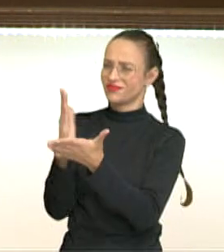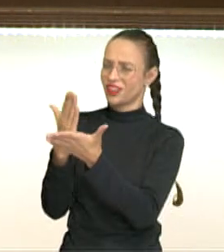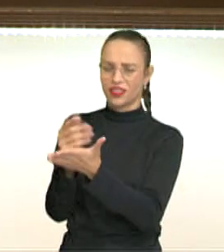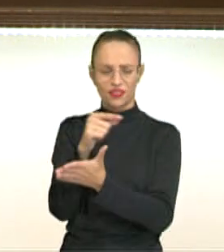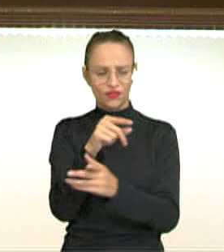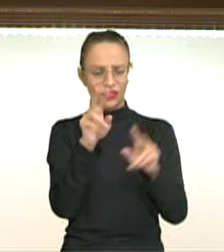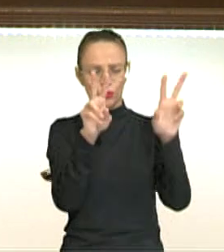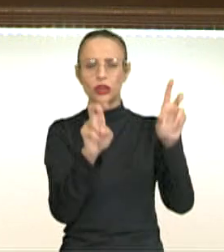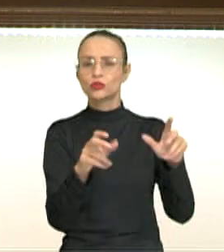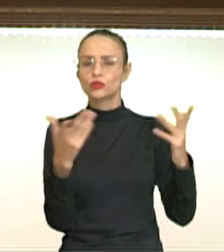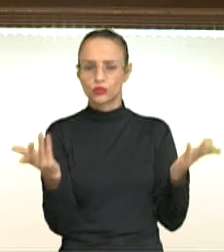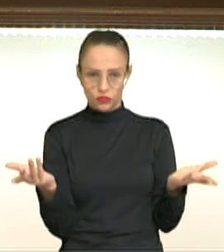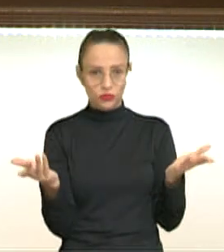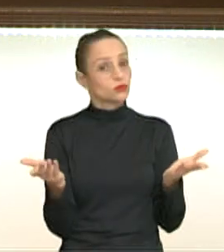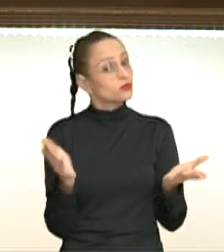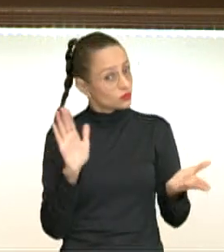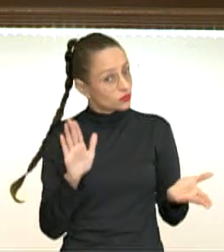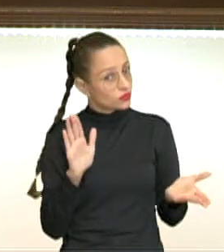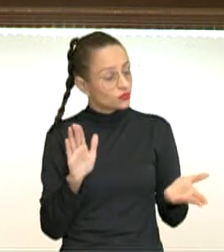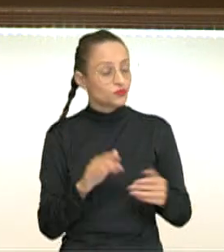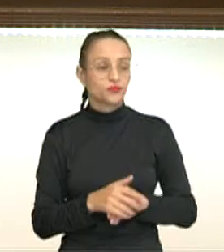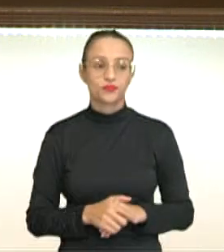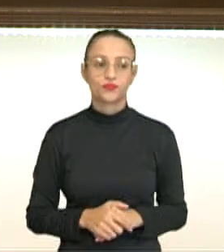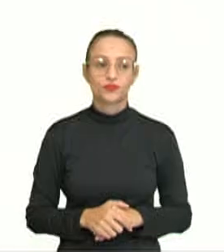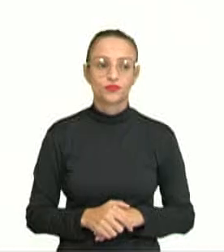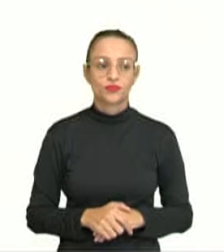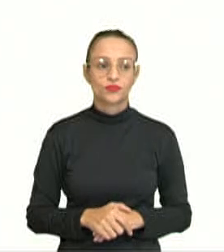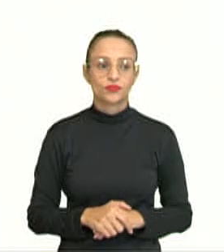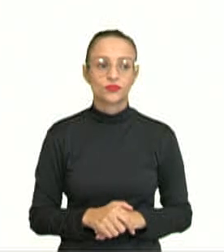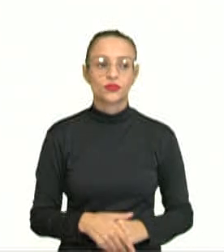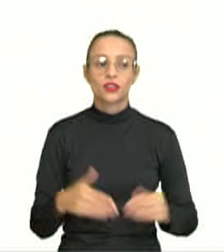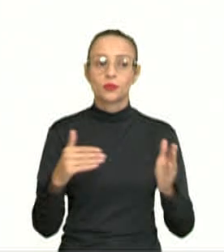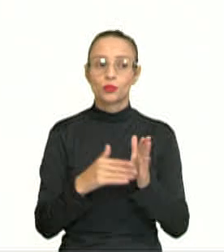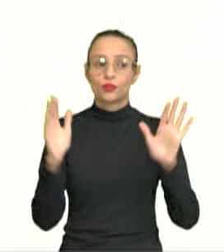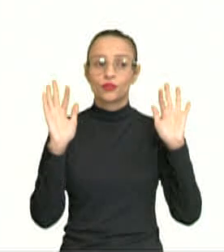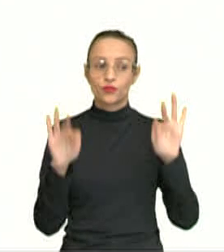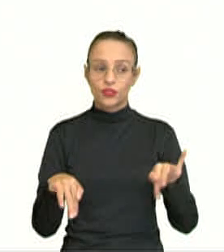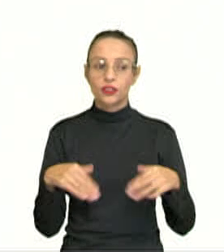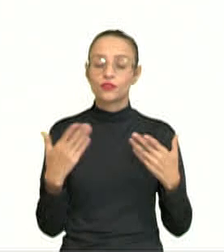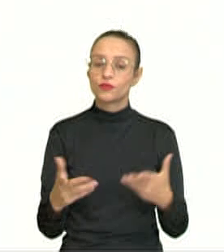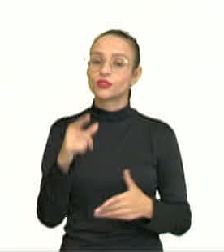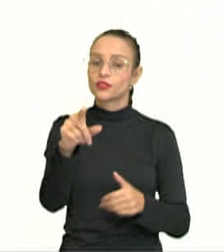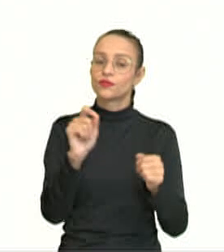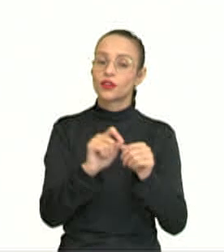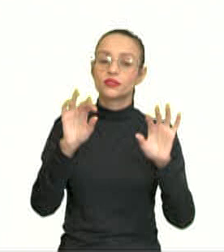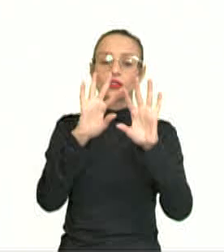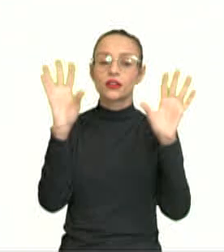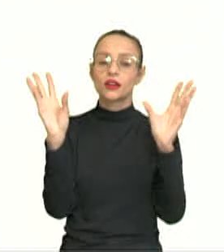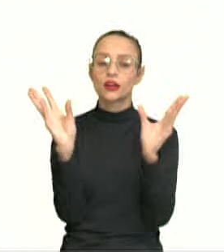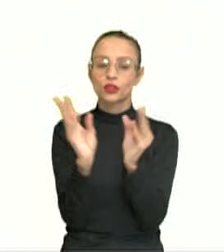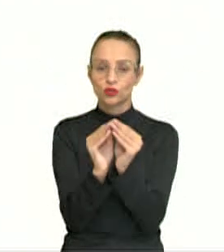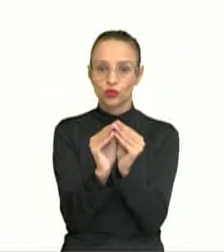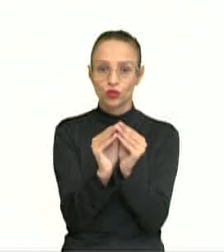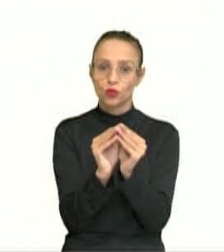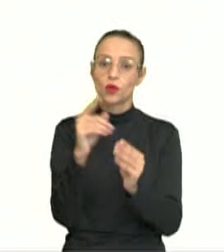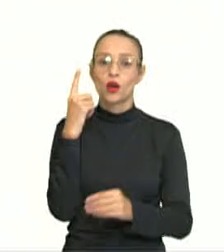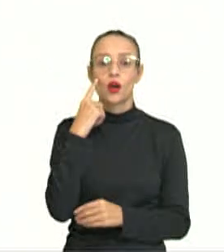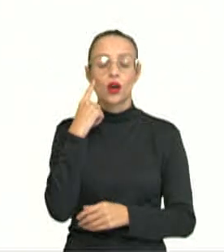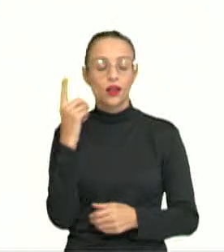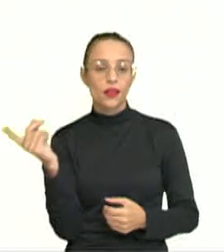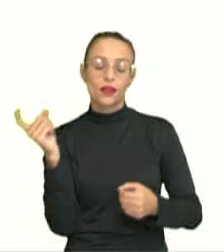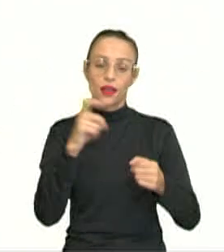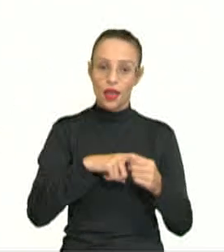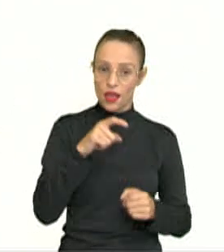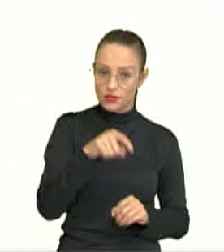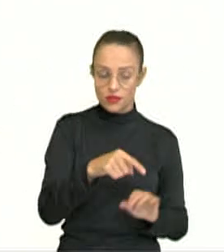aquilo que você tinha delimitado. Então não foge do teu assunto. E por fim, você faz uma retomada de tópicos. Você diz, olha, aqui